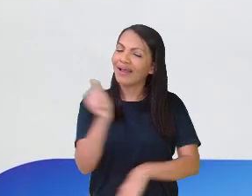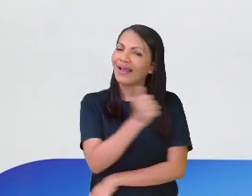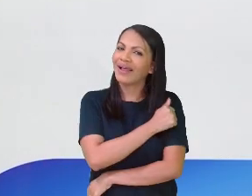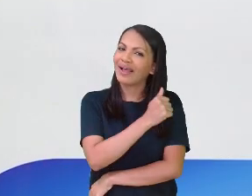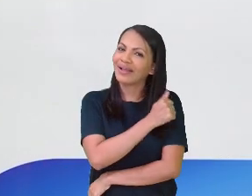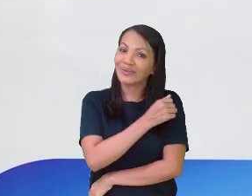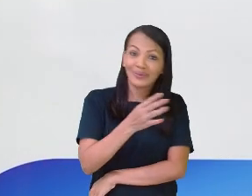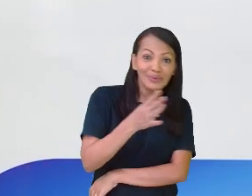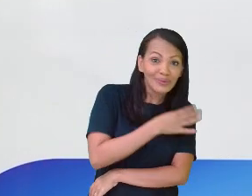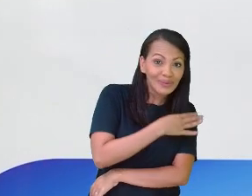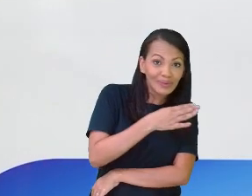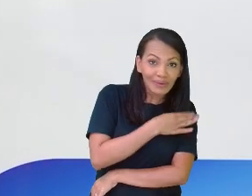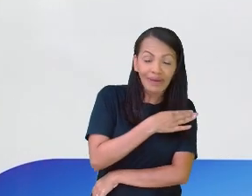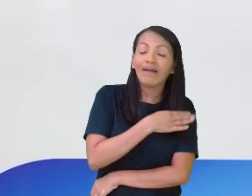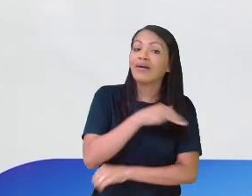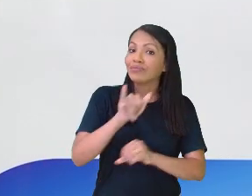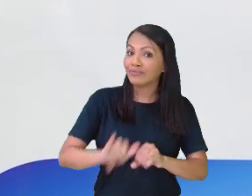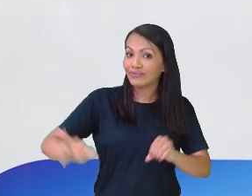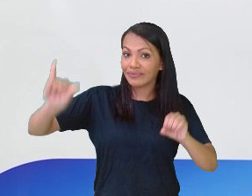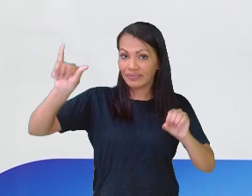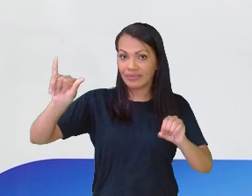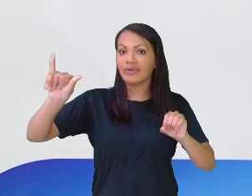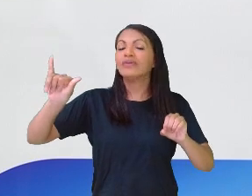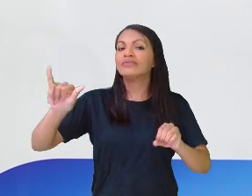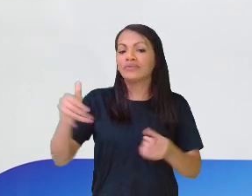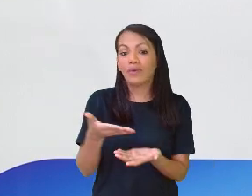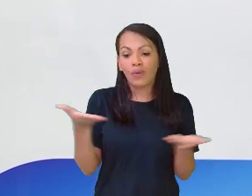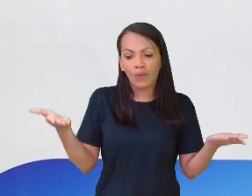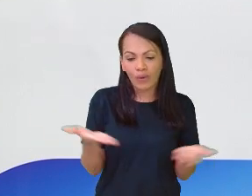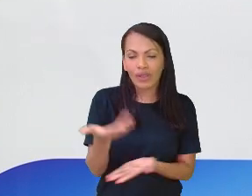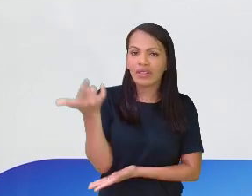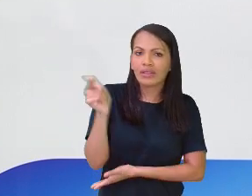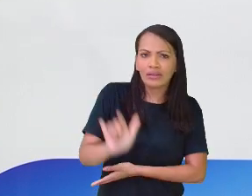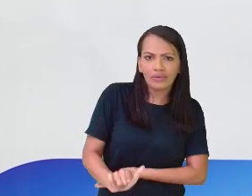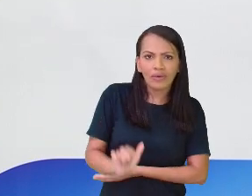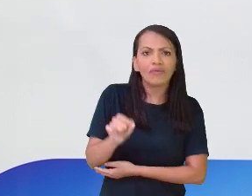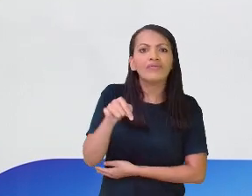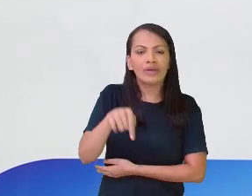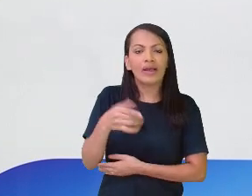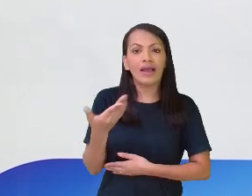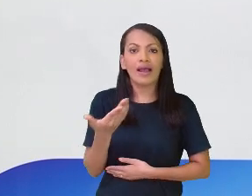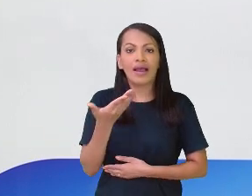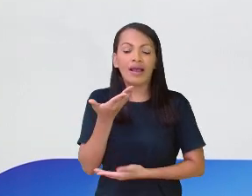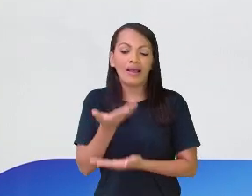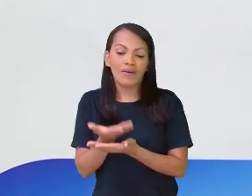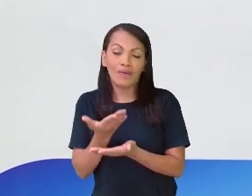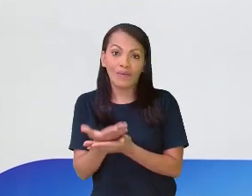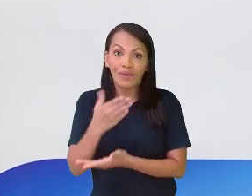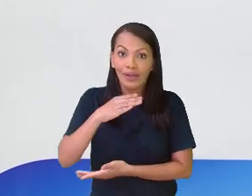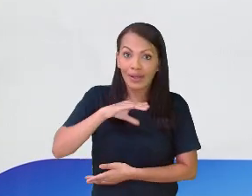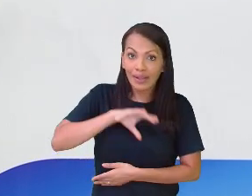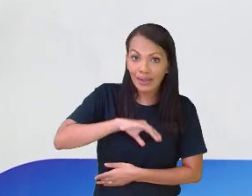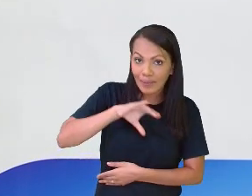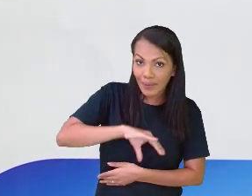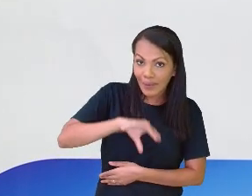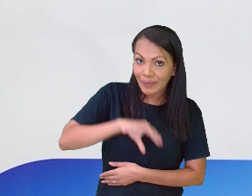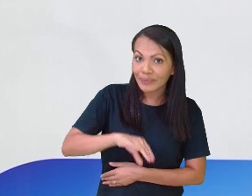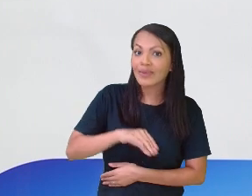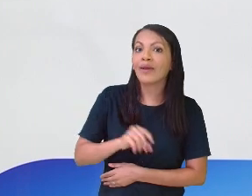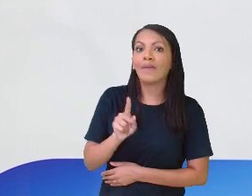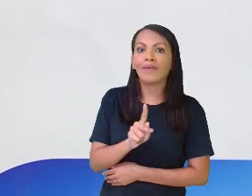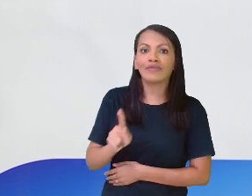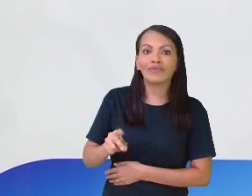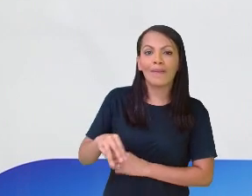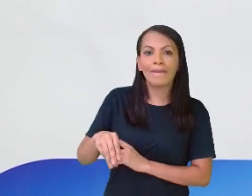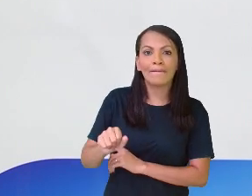estudantes do quarto ano e das turmas de aceleração. Estamos mais uma vez aqui para a aula de língua portuguesa. Eu, professora Mauricéia